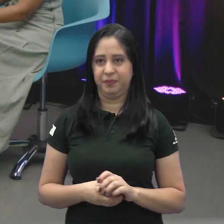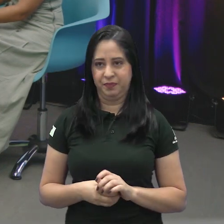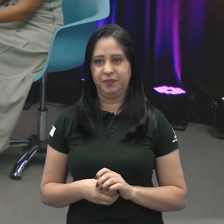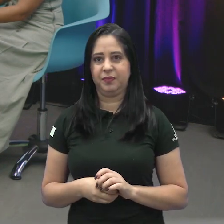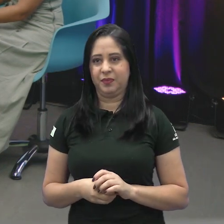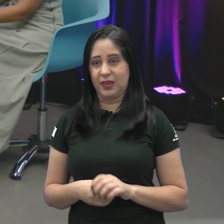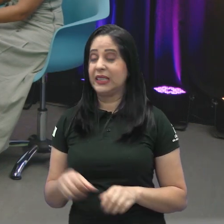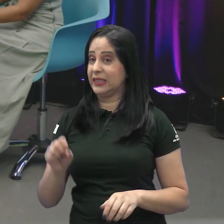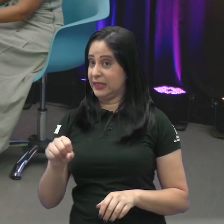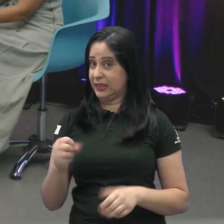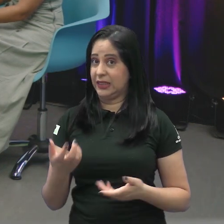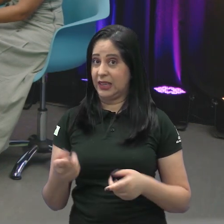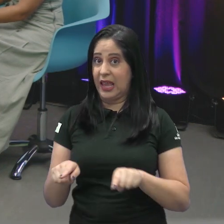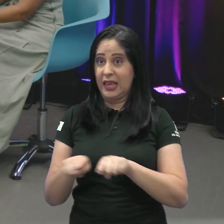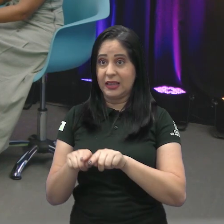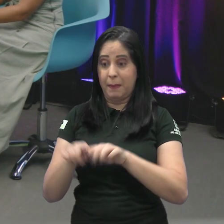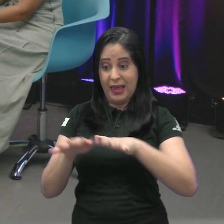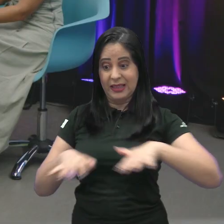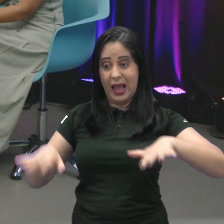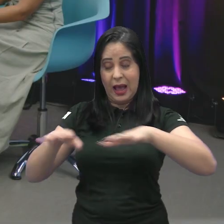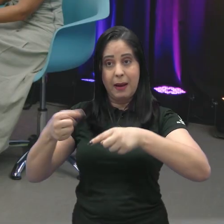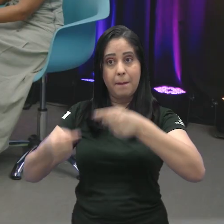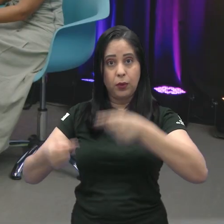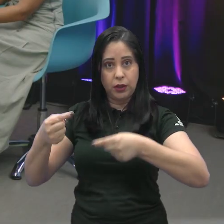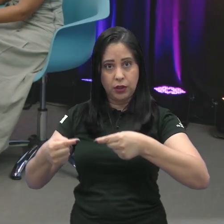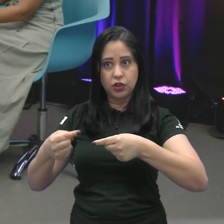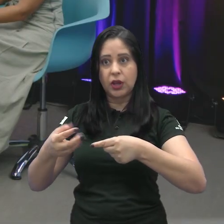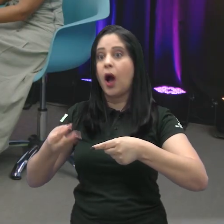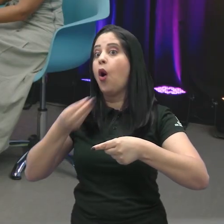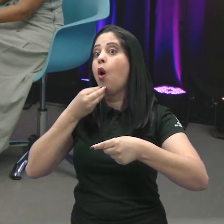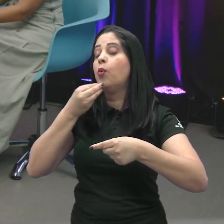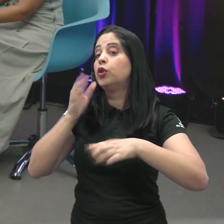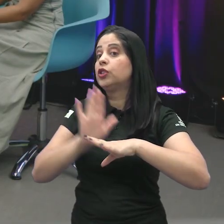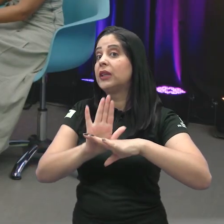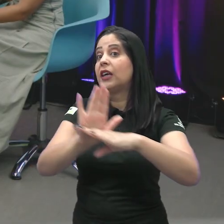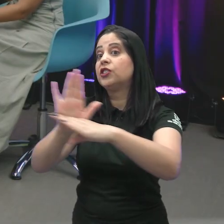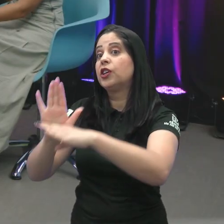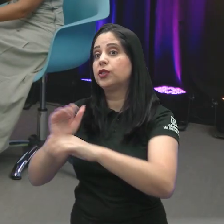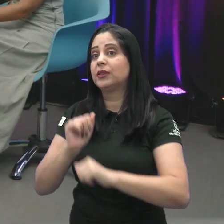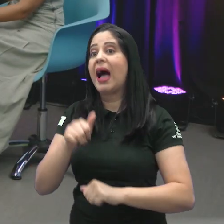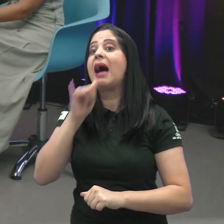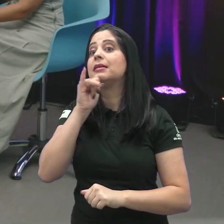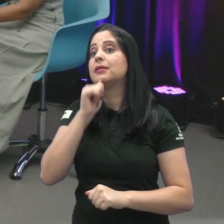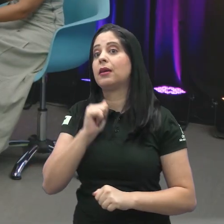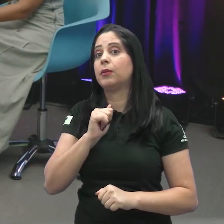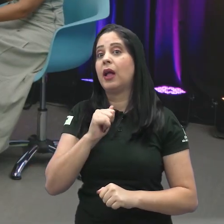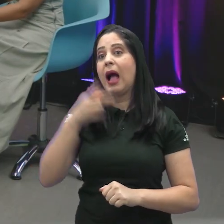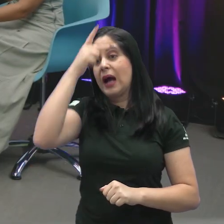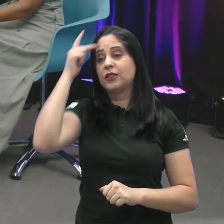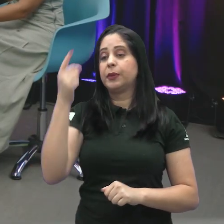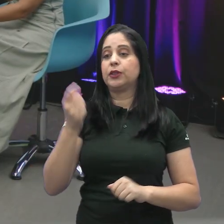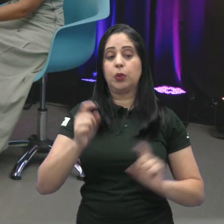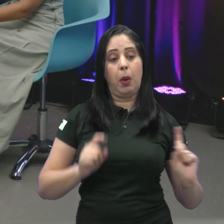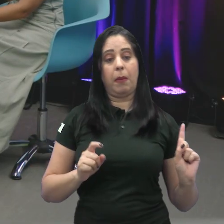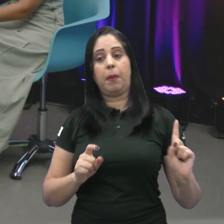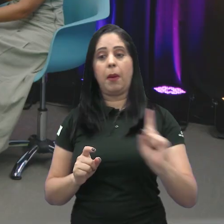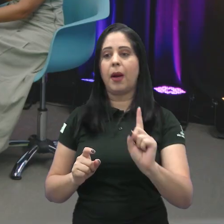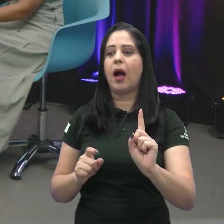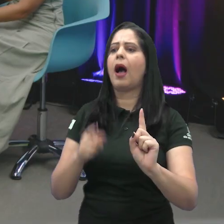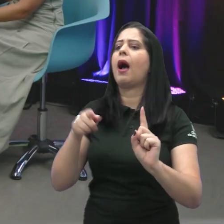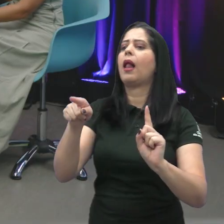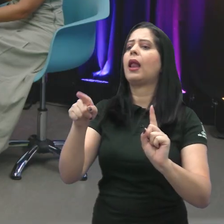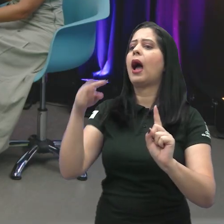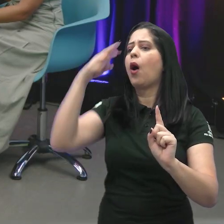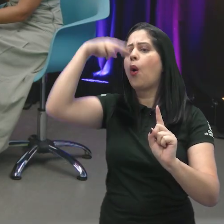da política, ele dá mais possibilidade de você continuar ajudando, né? Sim. Então, as pessoas que estão lá, vão na sua padaria, elas olhavam para você e falavam assim, não, o